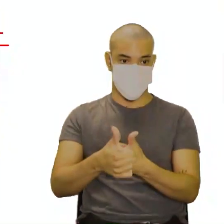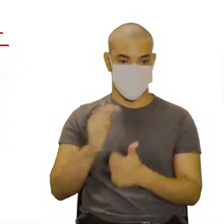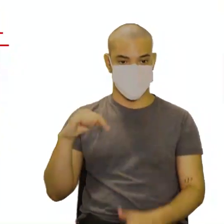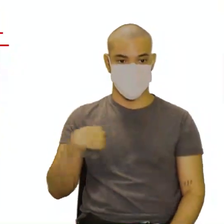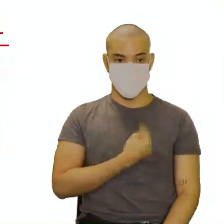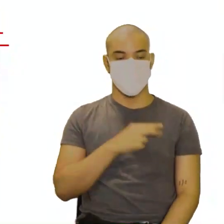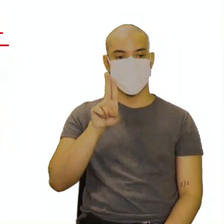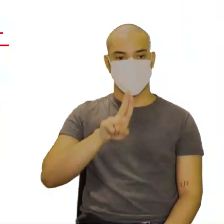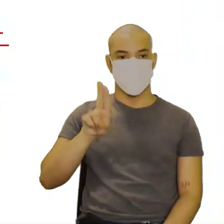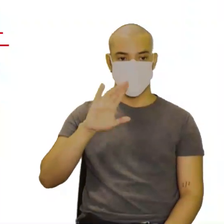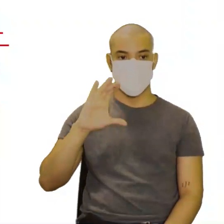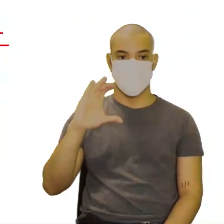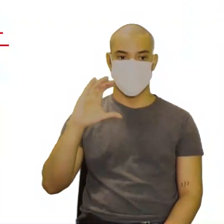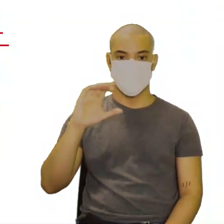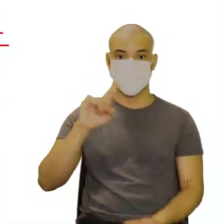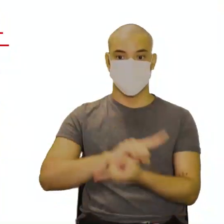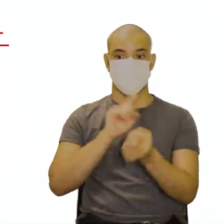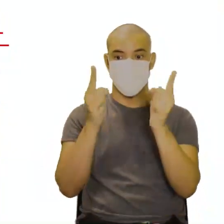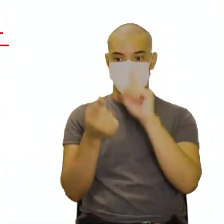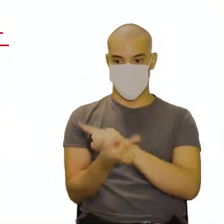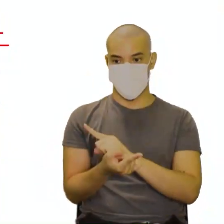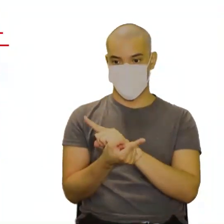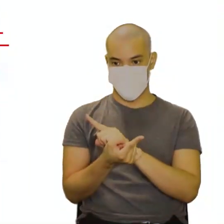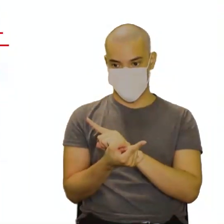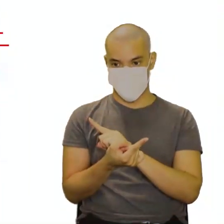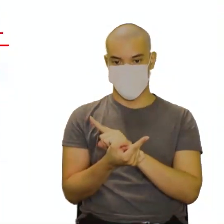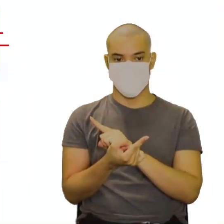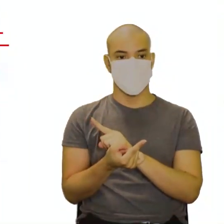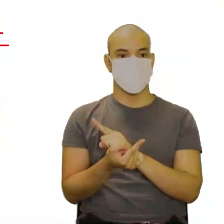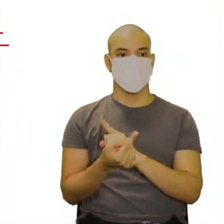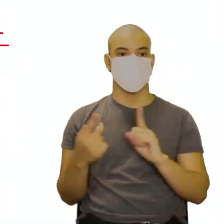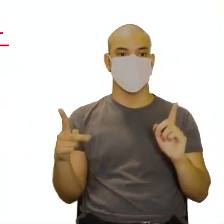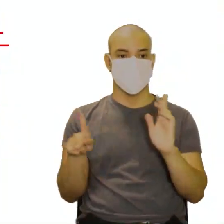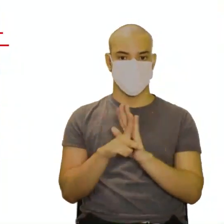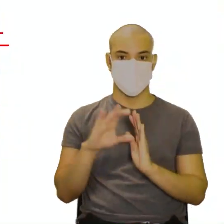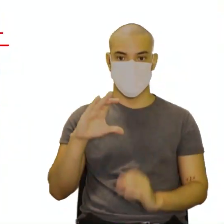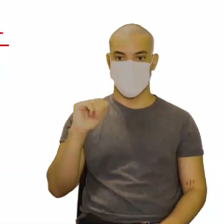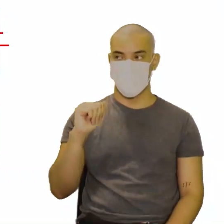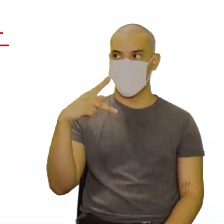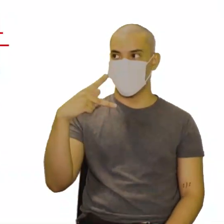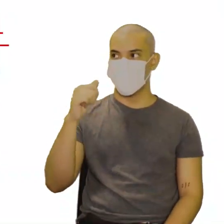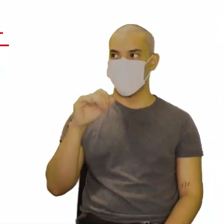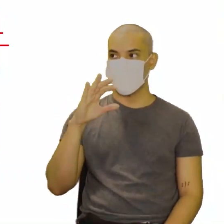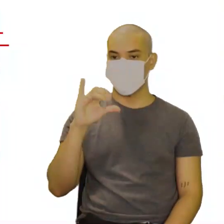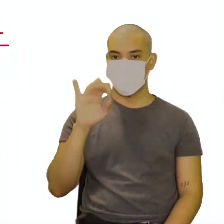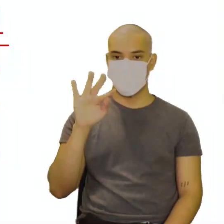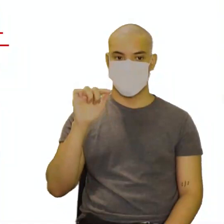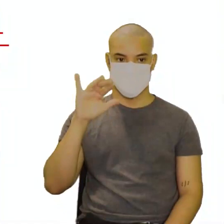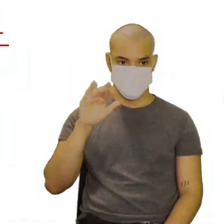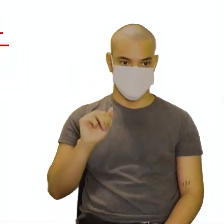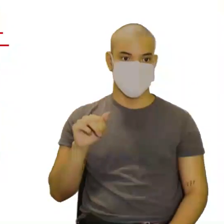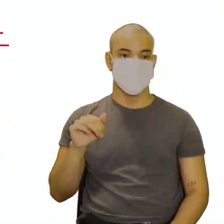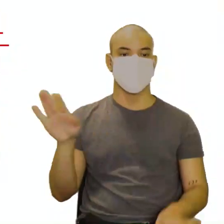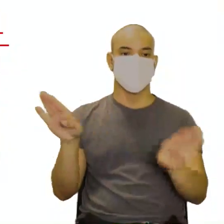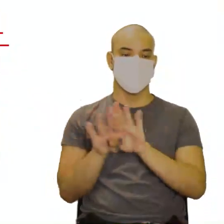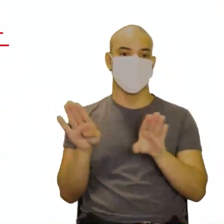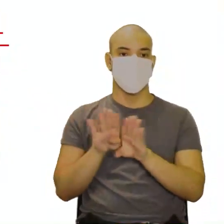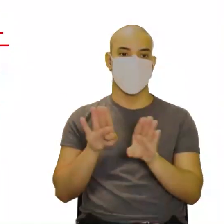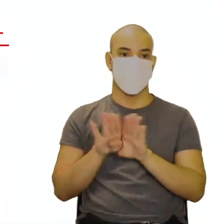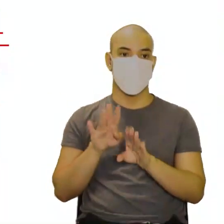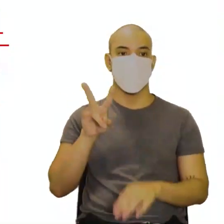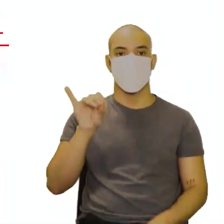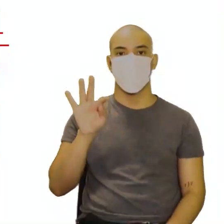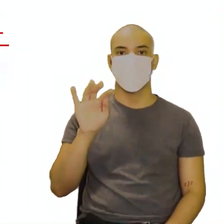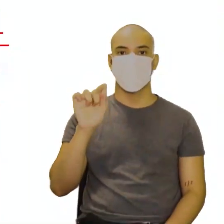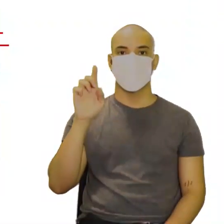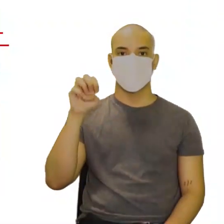gente faz a capacitância pelo inverso das capacitâncias, tá? A voltagem você soma quando está em